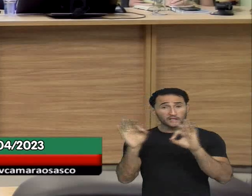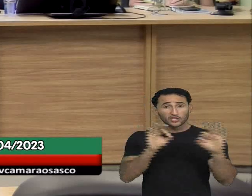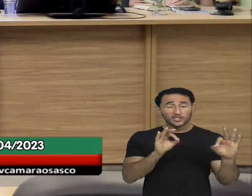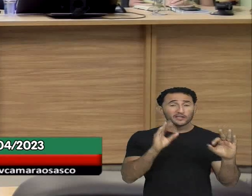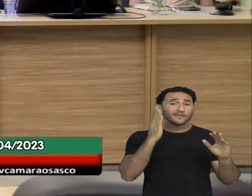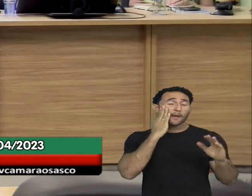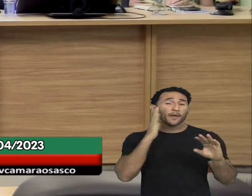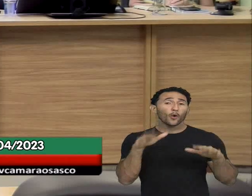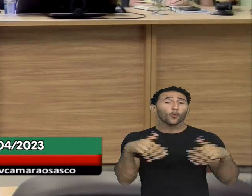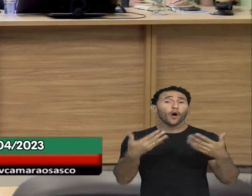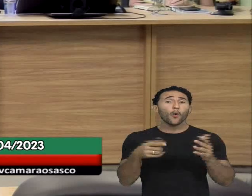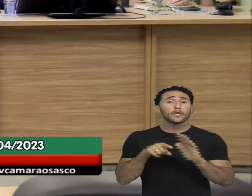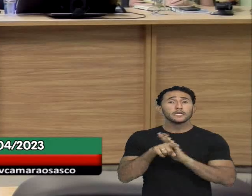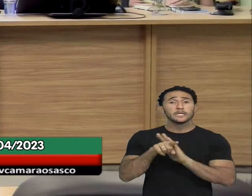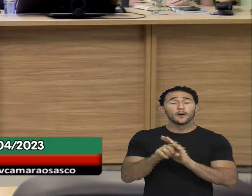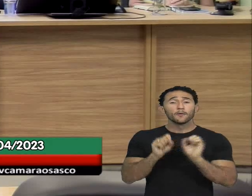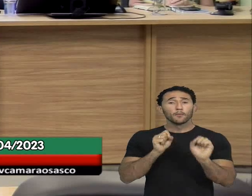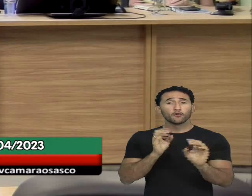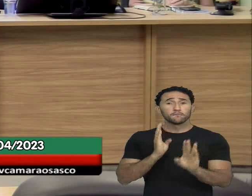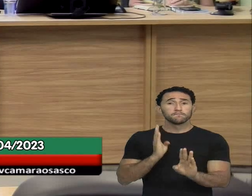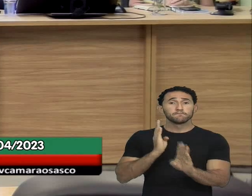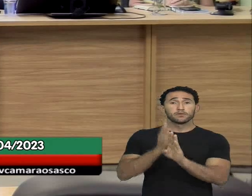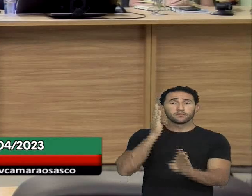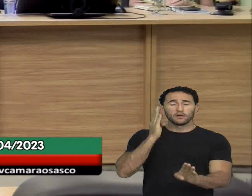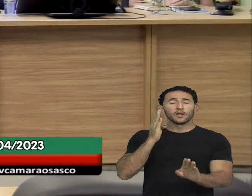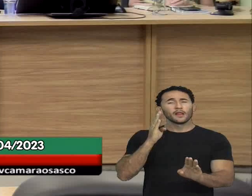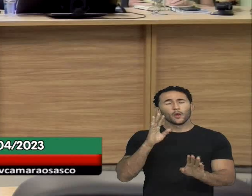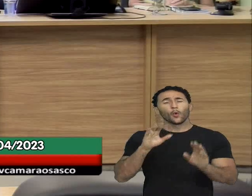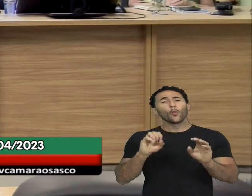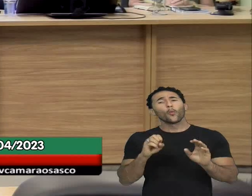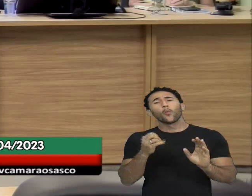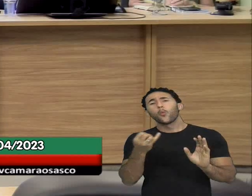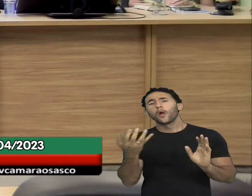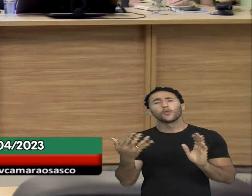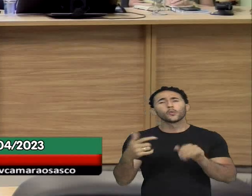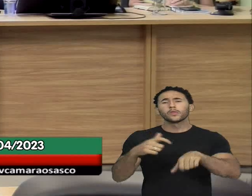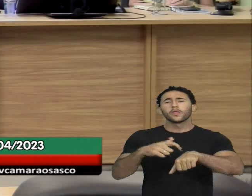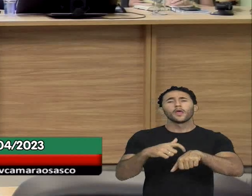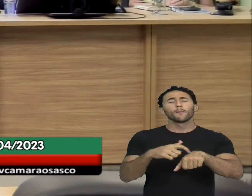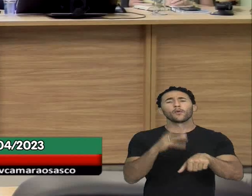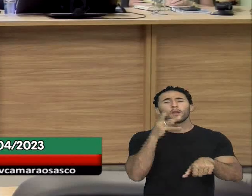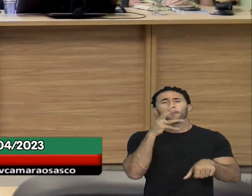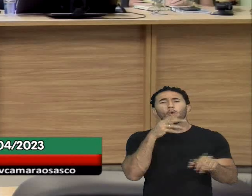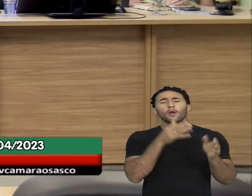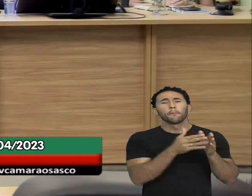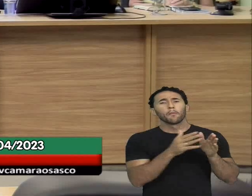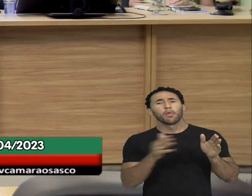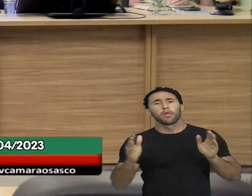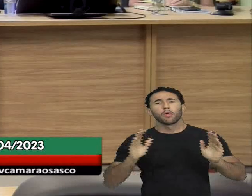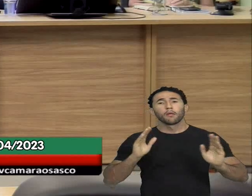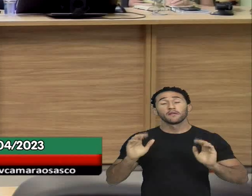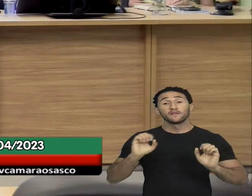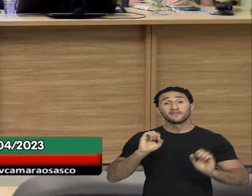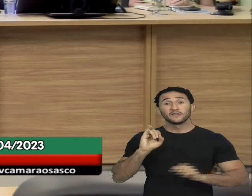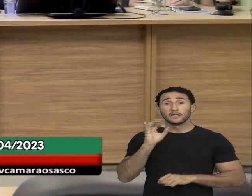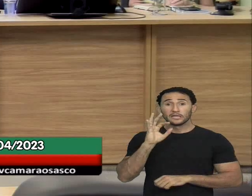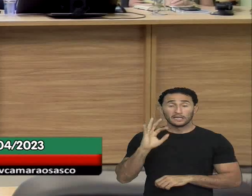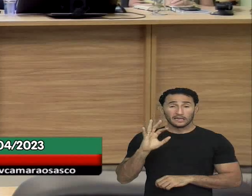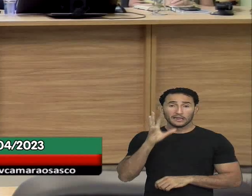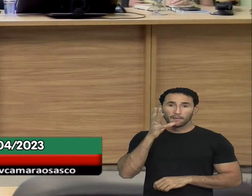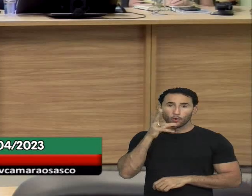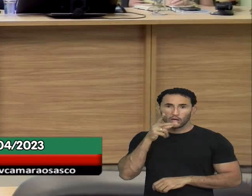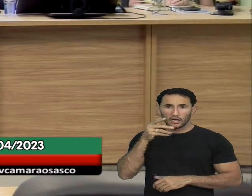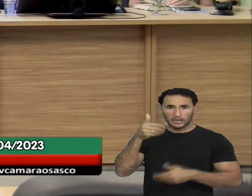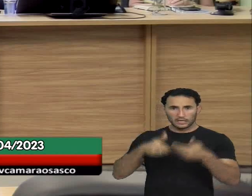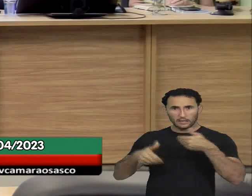feitos, quanto tempo pode ser que demora, ou não demora para fazer? Será que, se demorar, a pessoa pode vir a